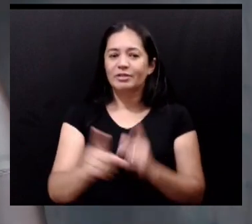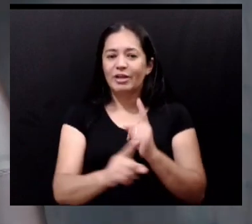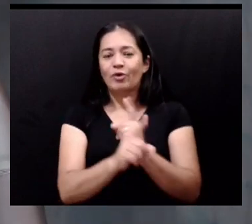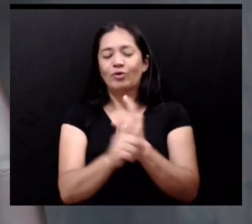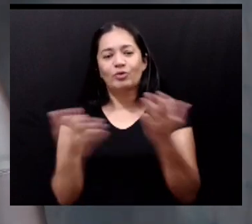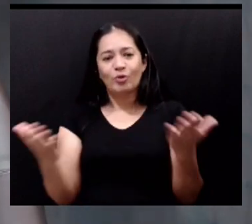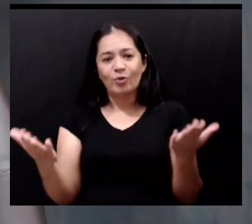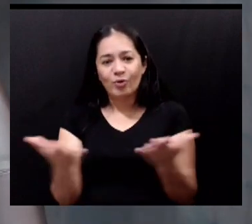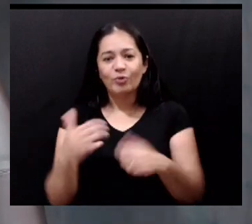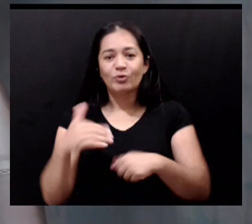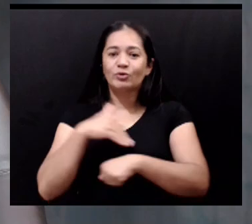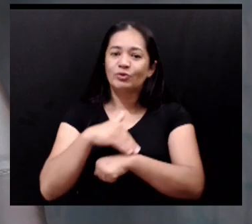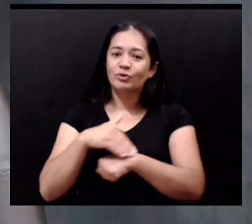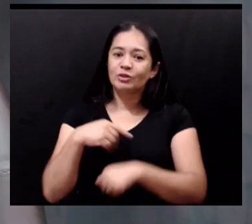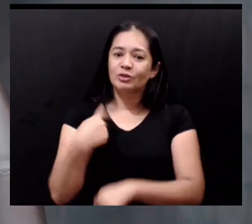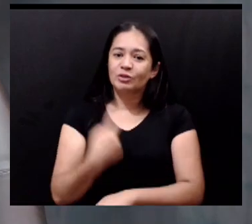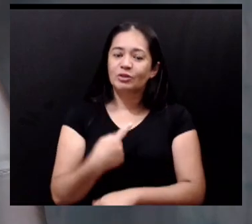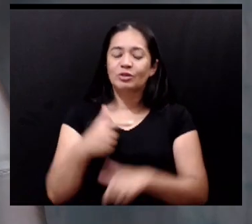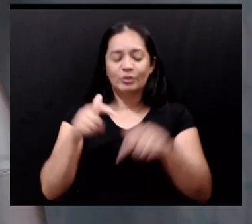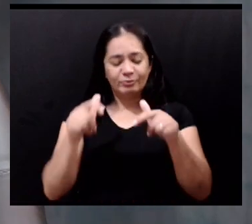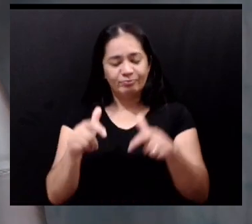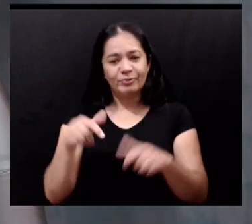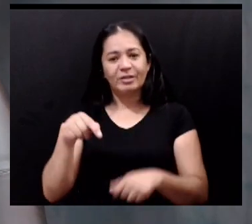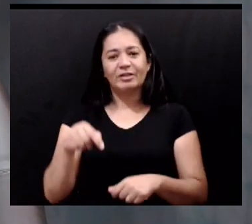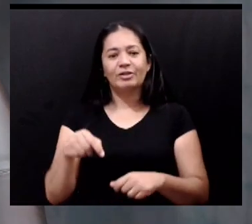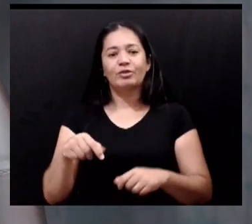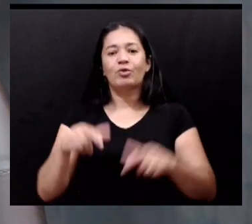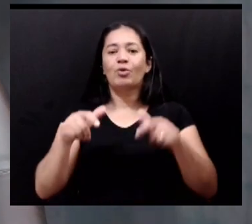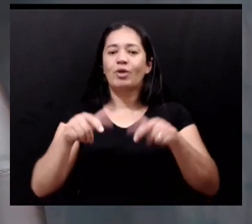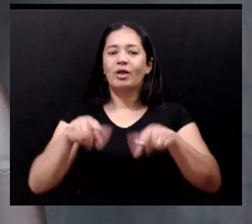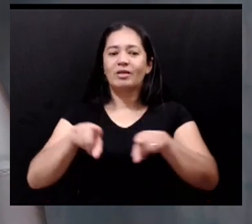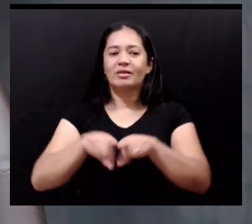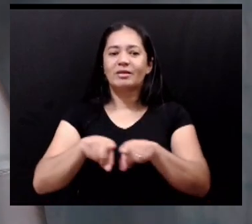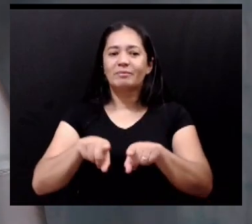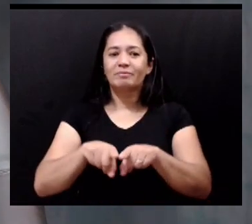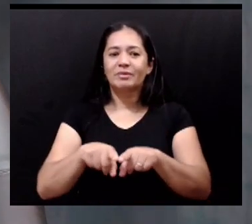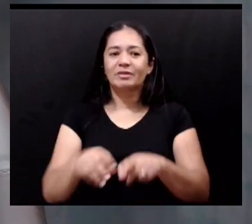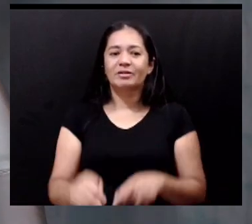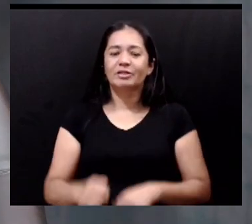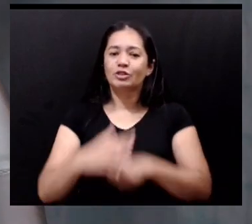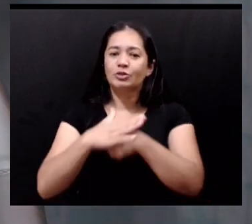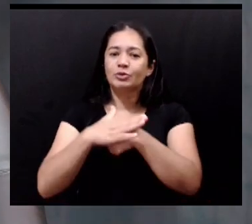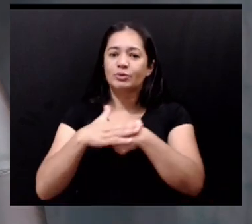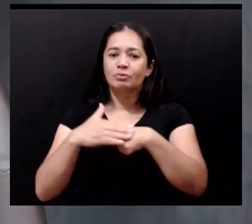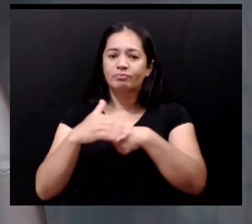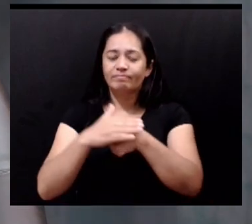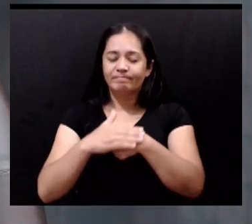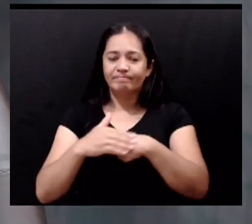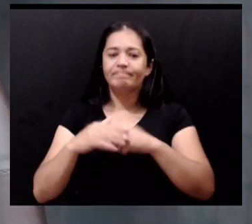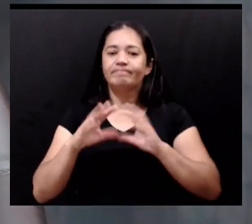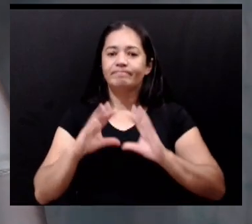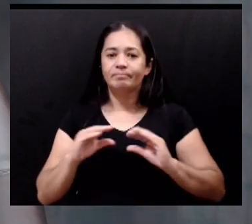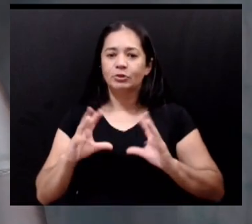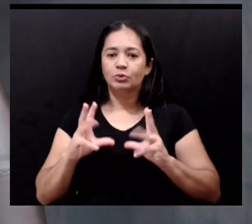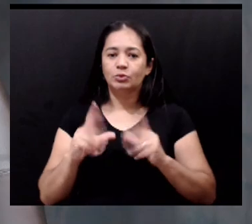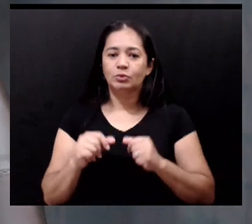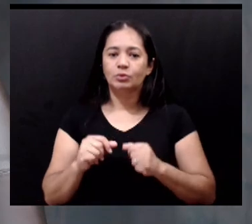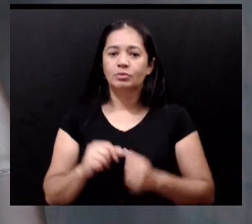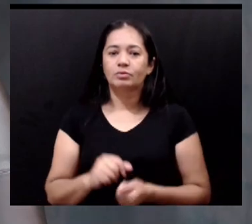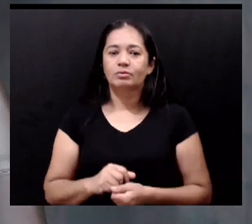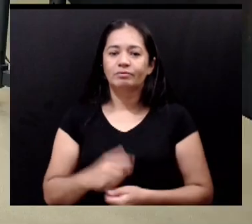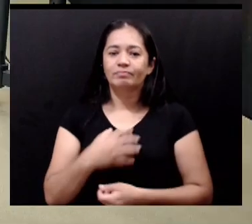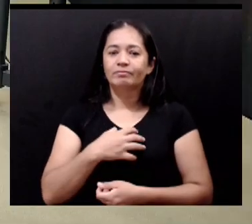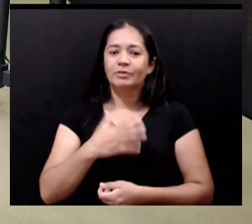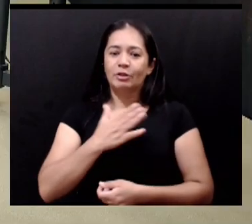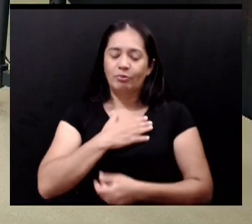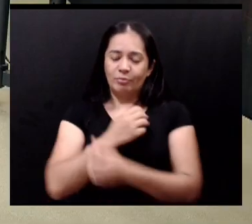nesse espaço, um lugar também de consolo, de acomodação de tudo isso. Sinta meu abraço,